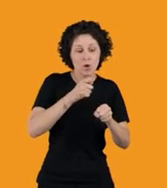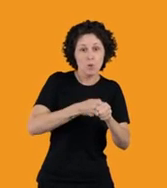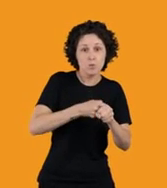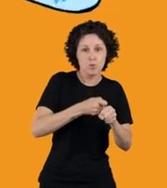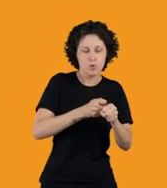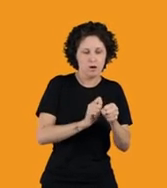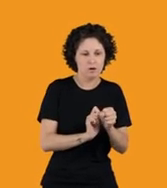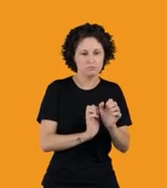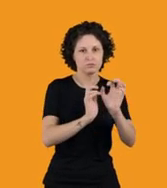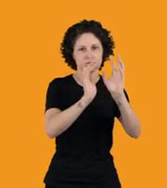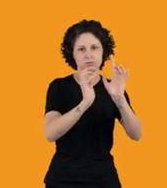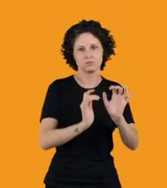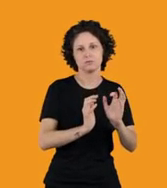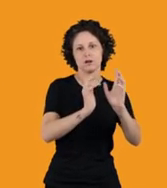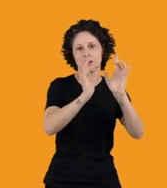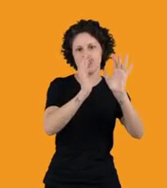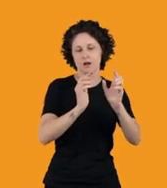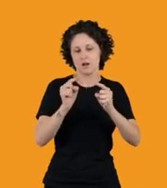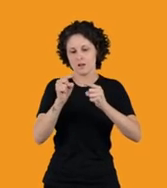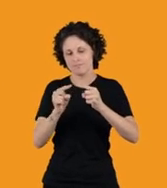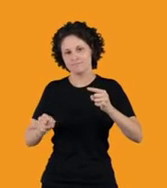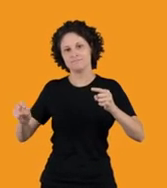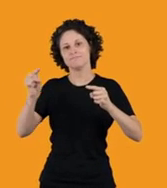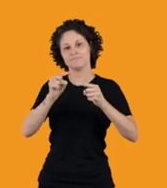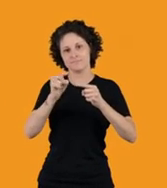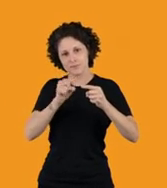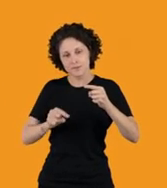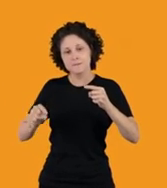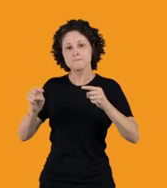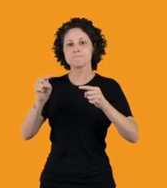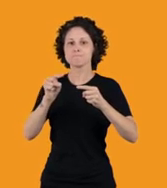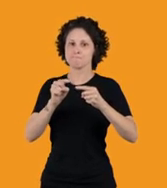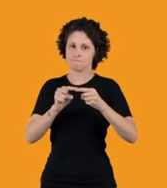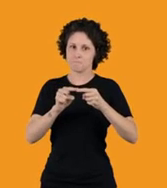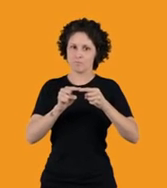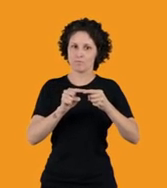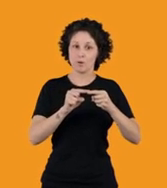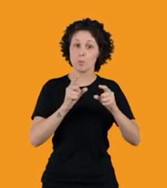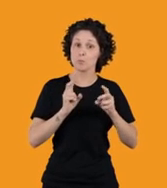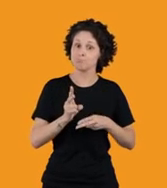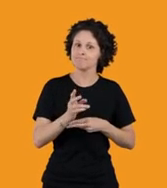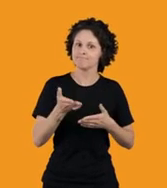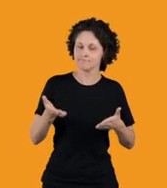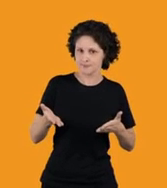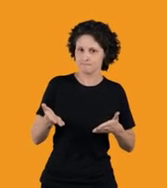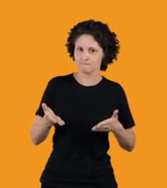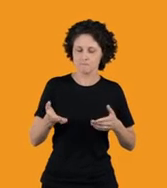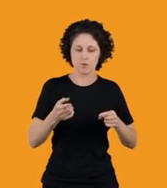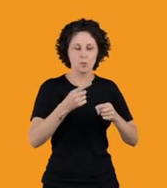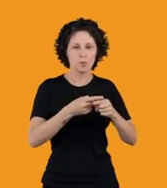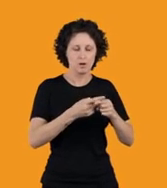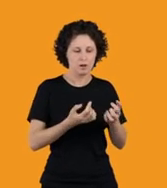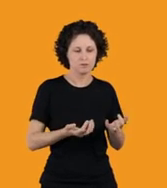passar diretamente do estado sólido para o estado gasoso e fazer o caminho de volta sem passar pelo estado líquido? Pois